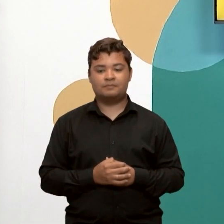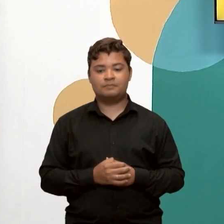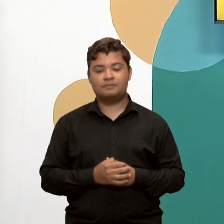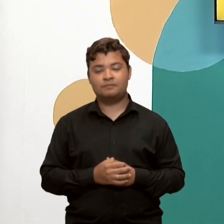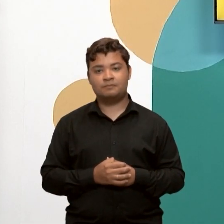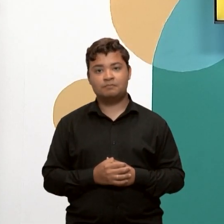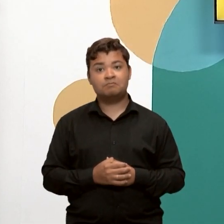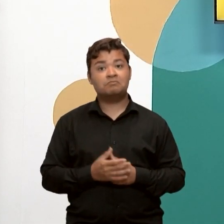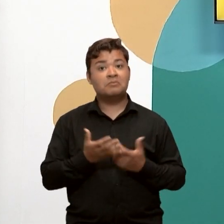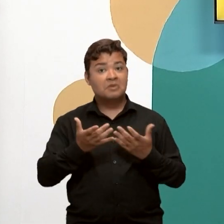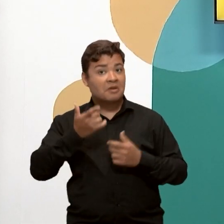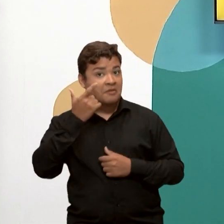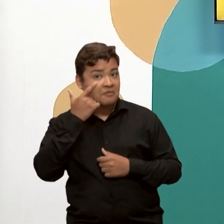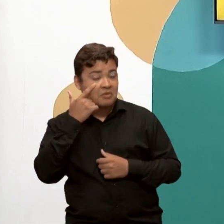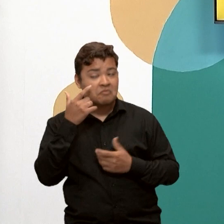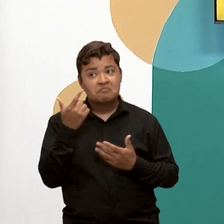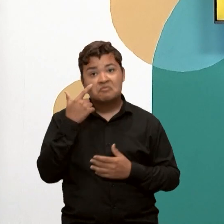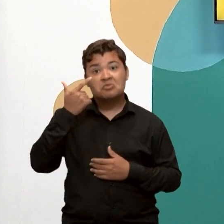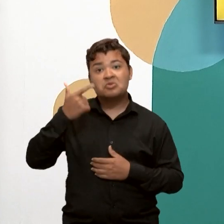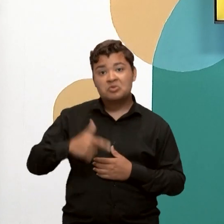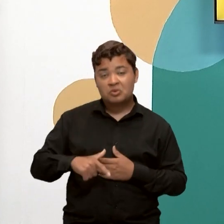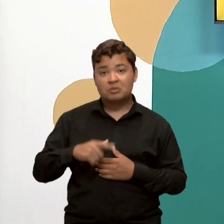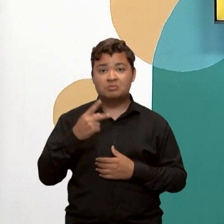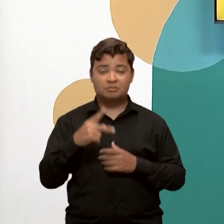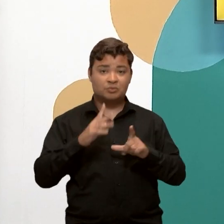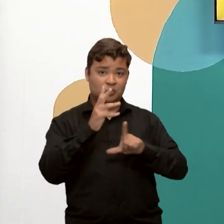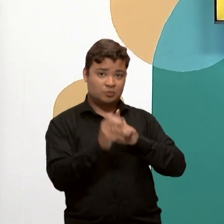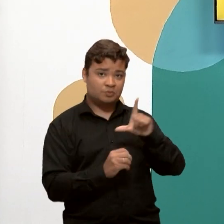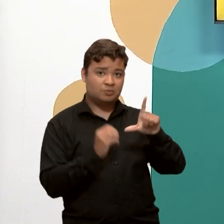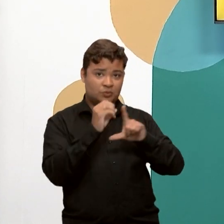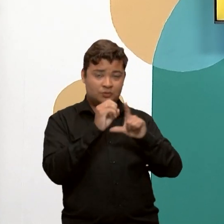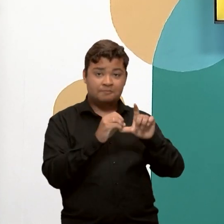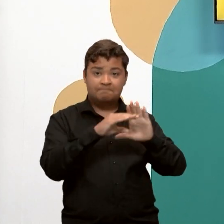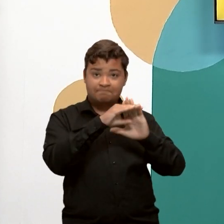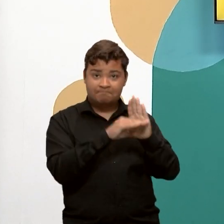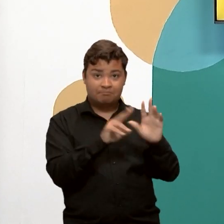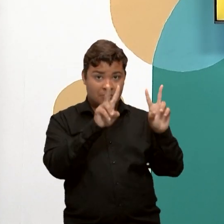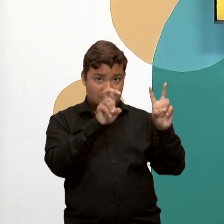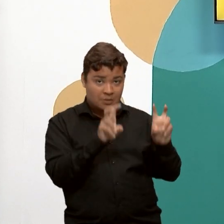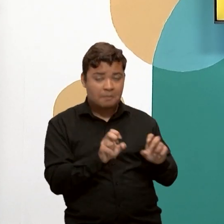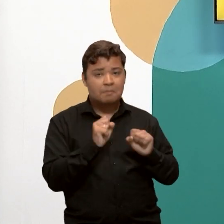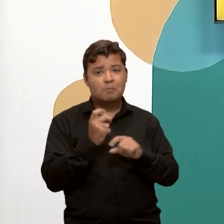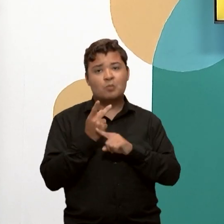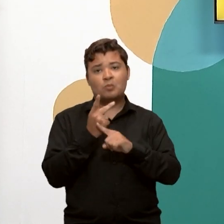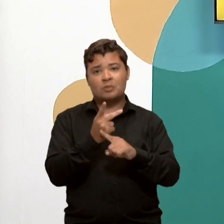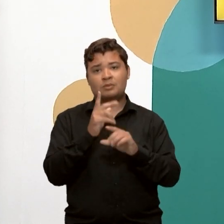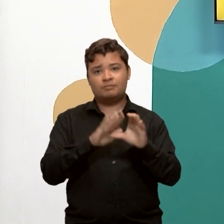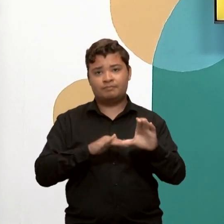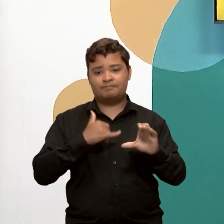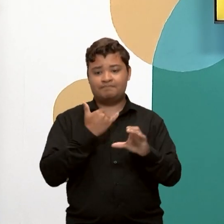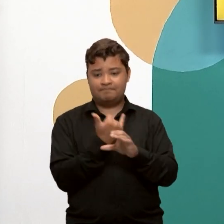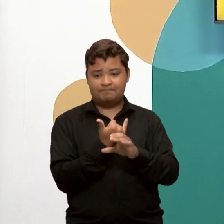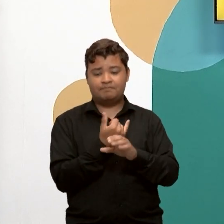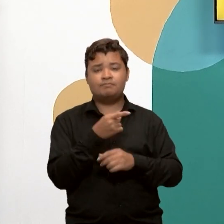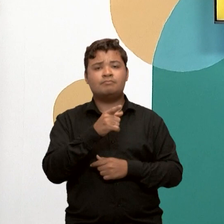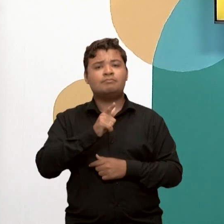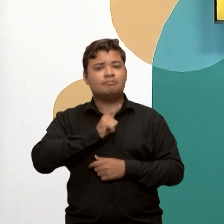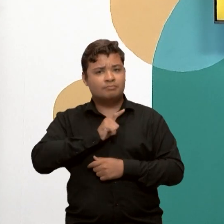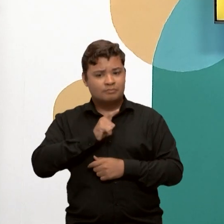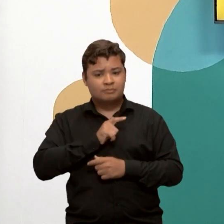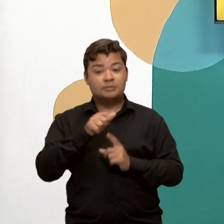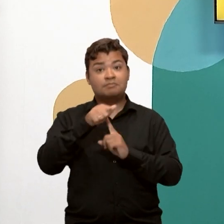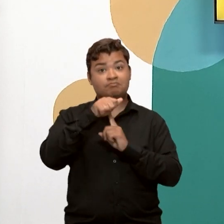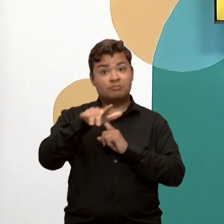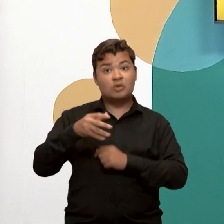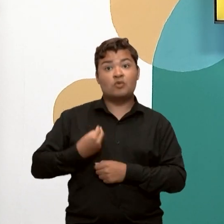Quer ver ou rever qualquer episódio do Mundo UFG? É só procurar nosso canal no YouTube. Lá a gente faz a transmissão